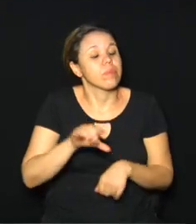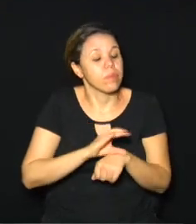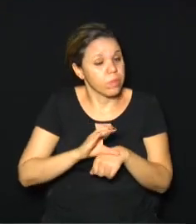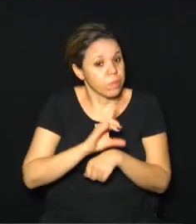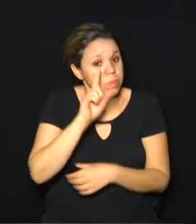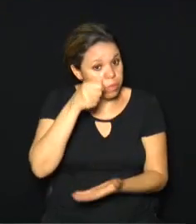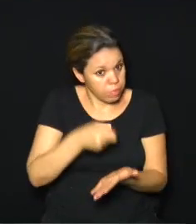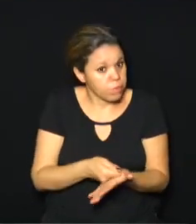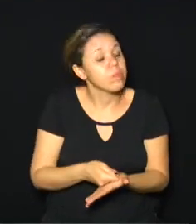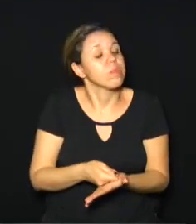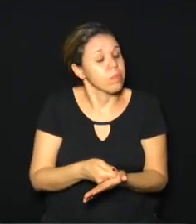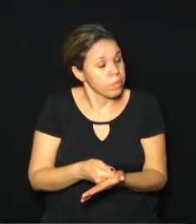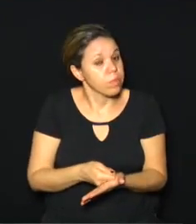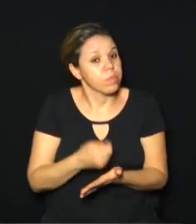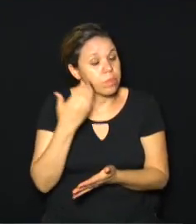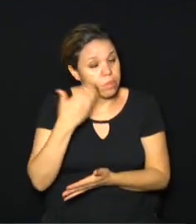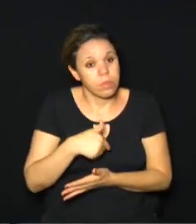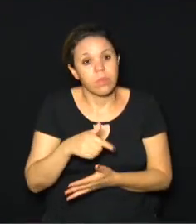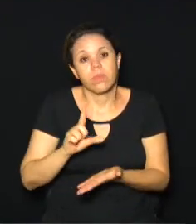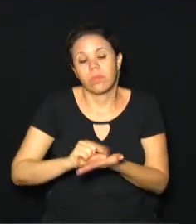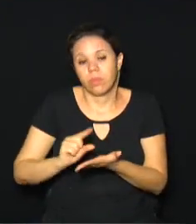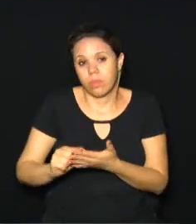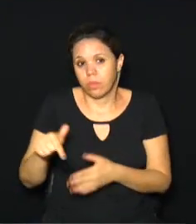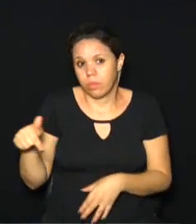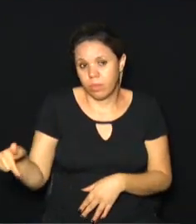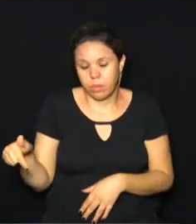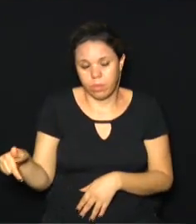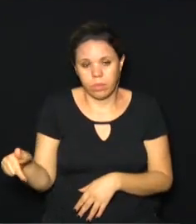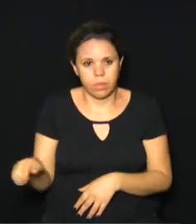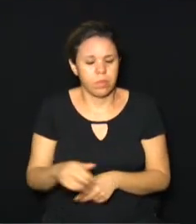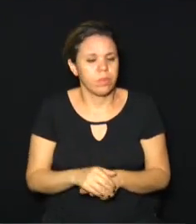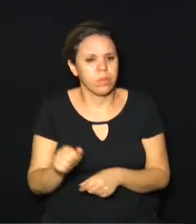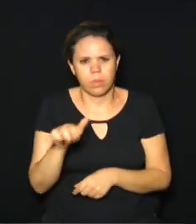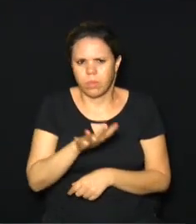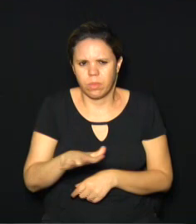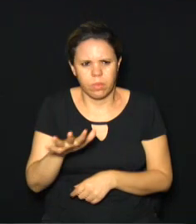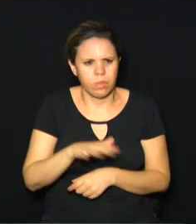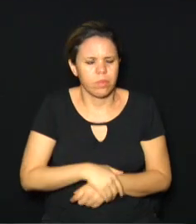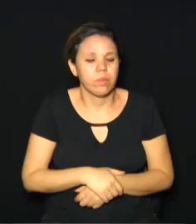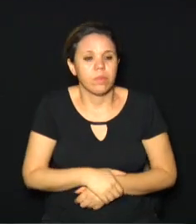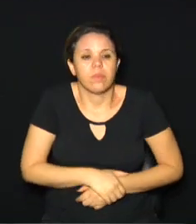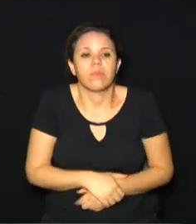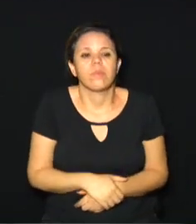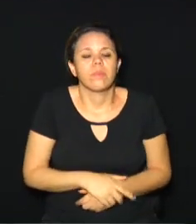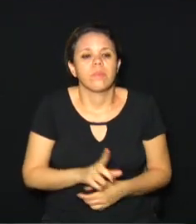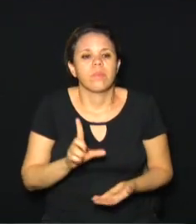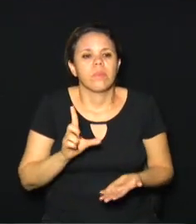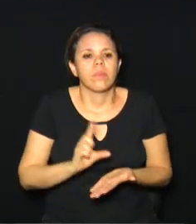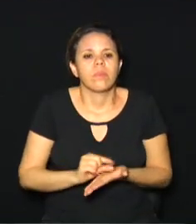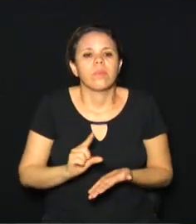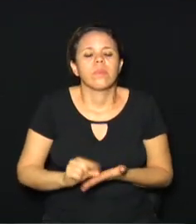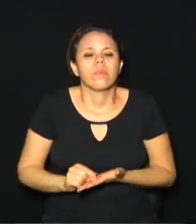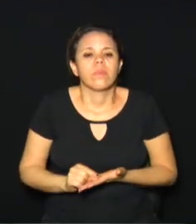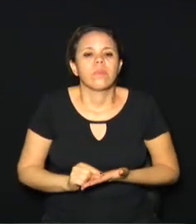garante isso, né? Tanto no artigo 7º, né, de maneira geral, no artigo